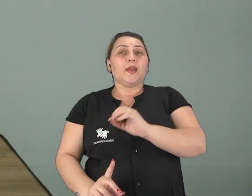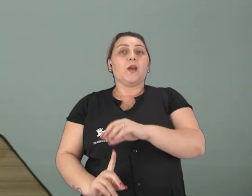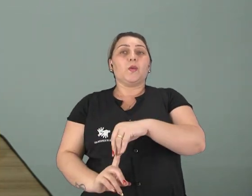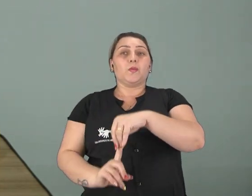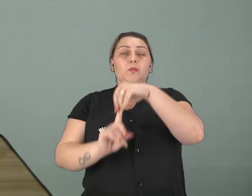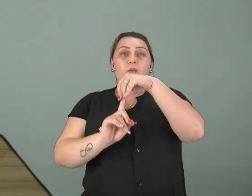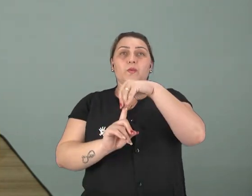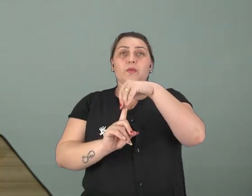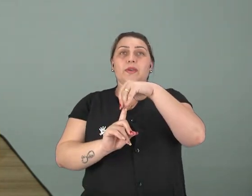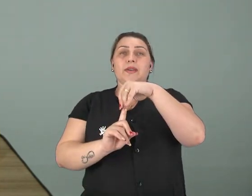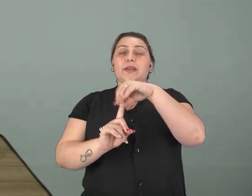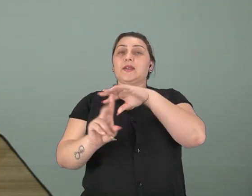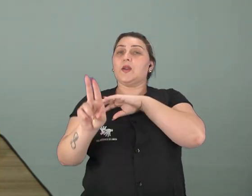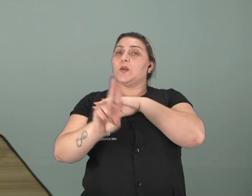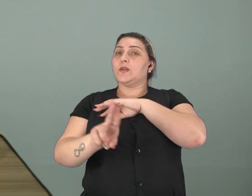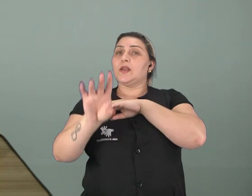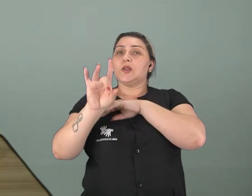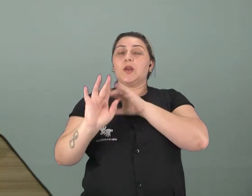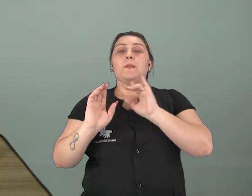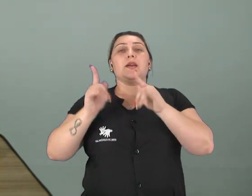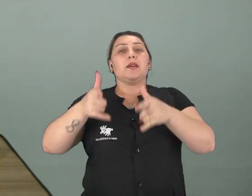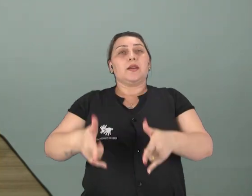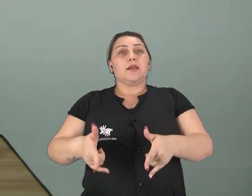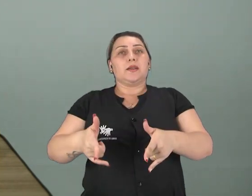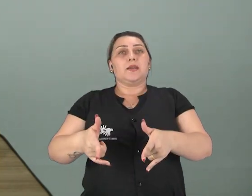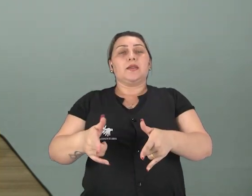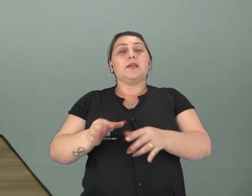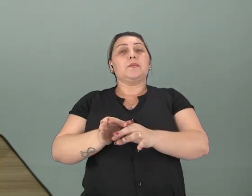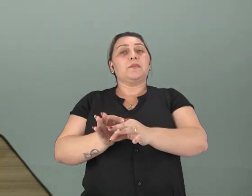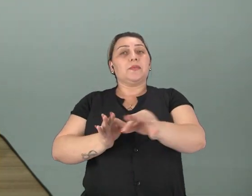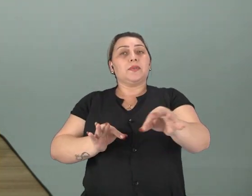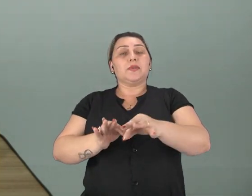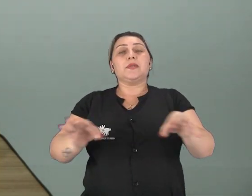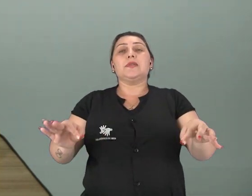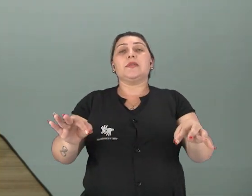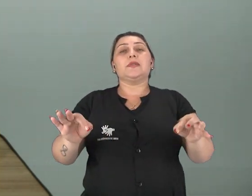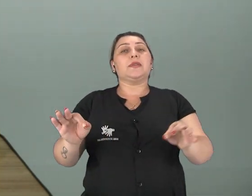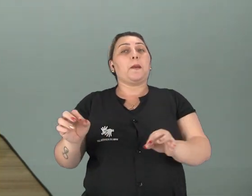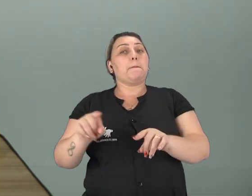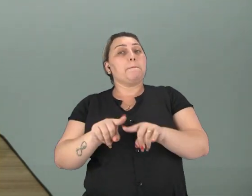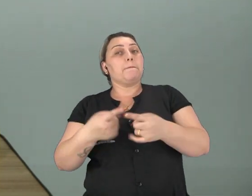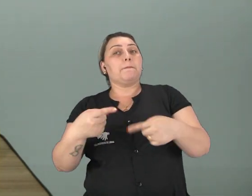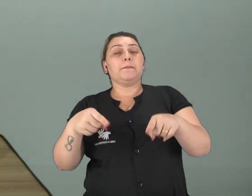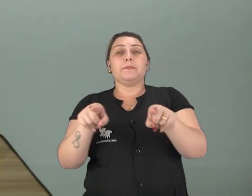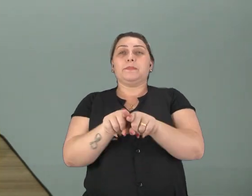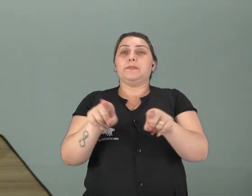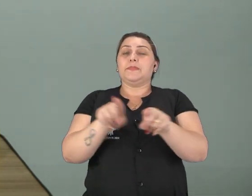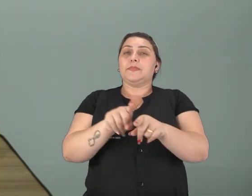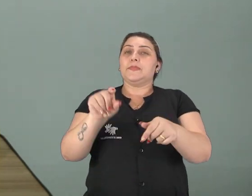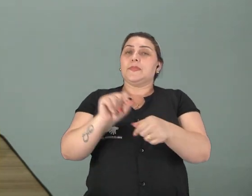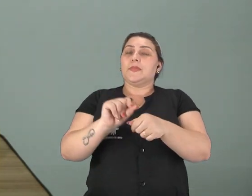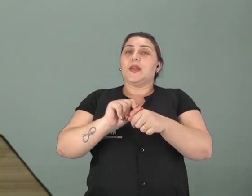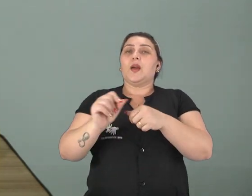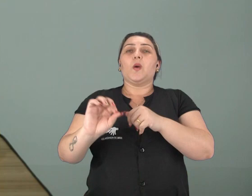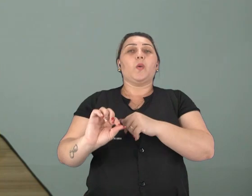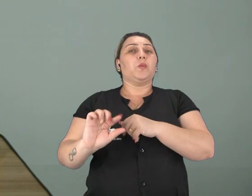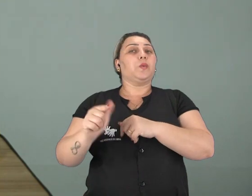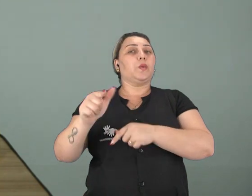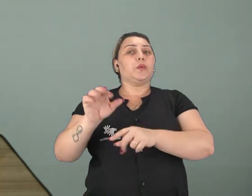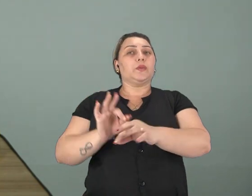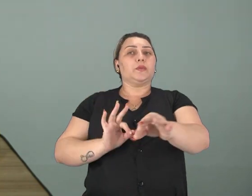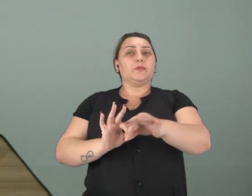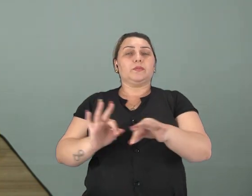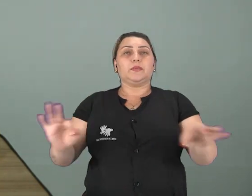única. E não usavam só para fazer camas, para tirar as medidas da cama, mas também para fazer qualquer tipo